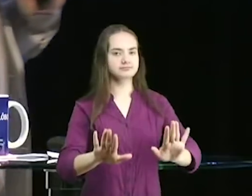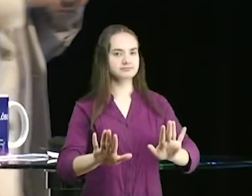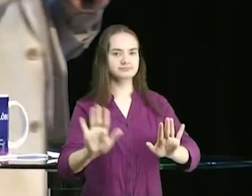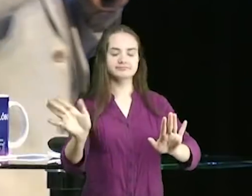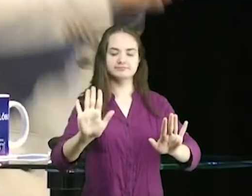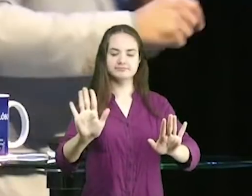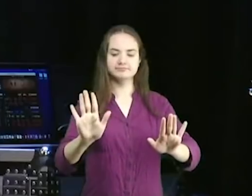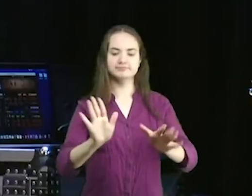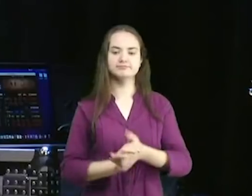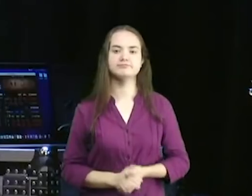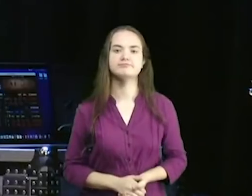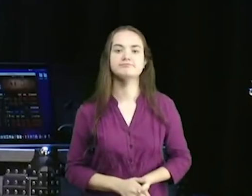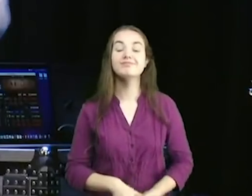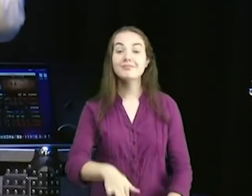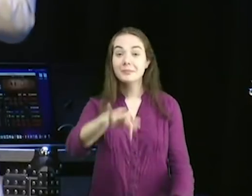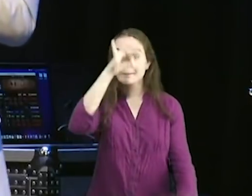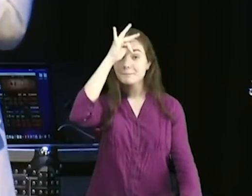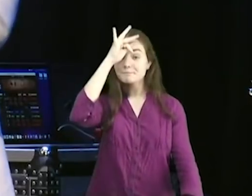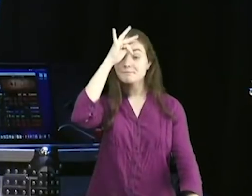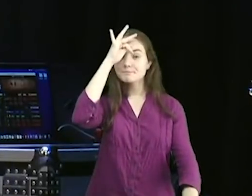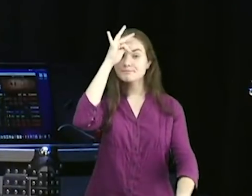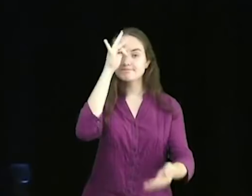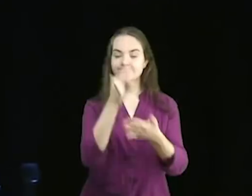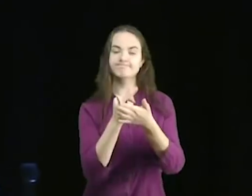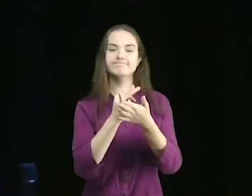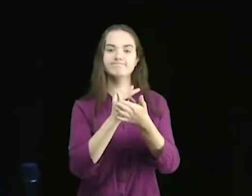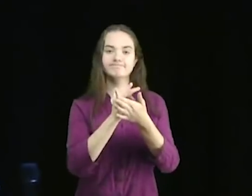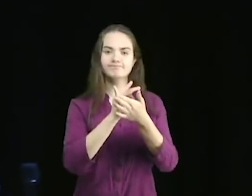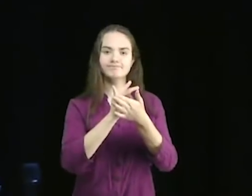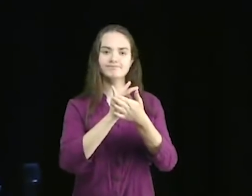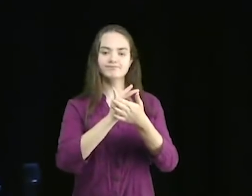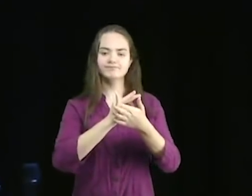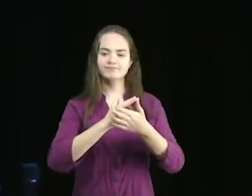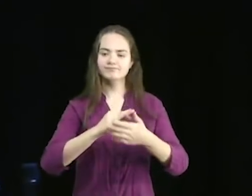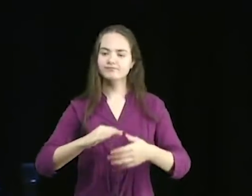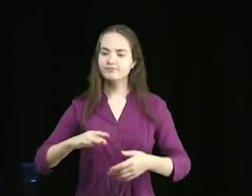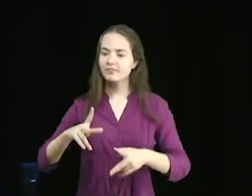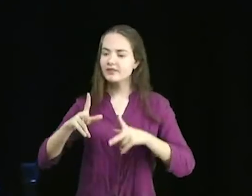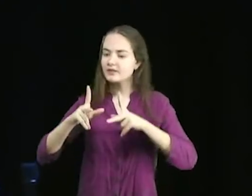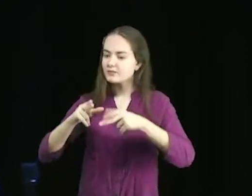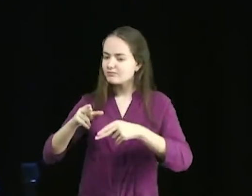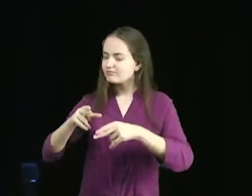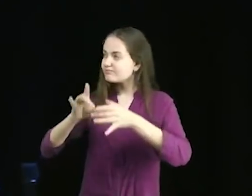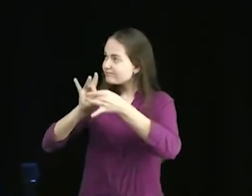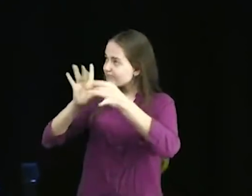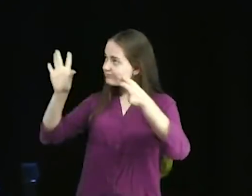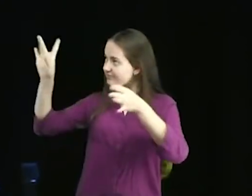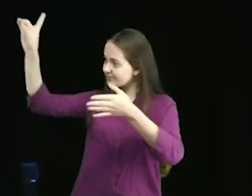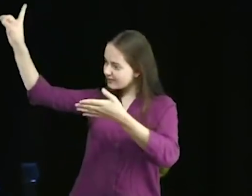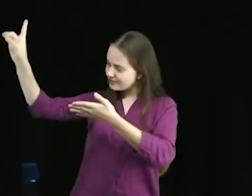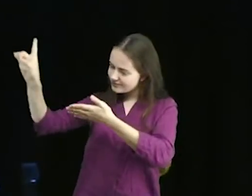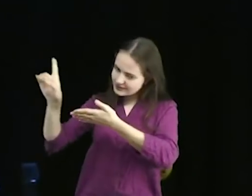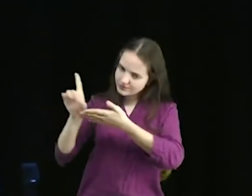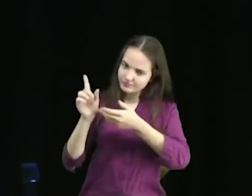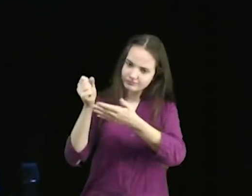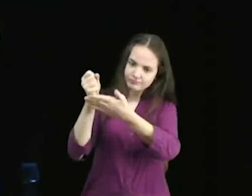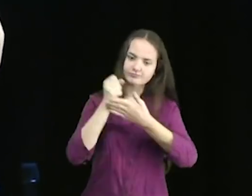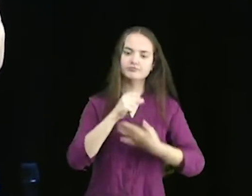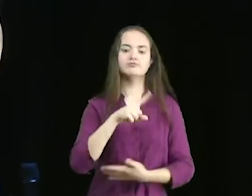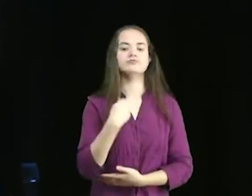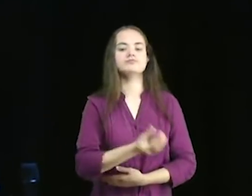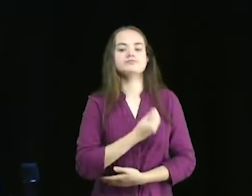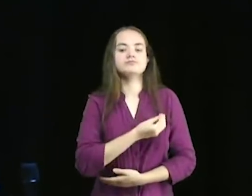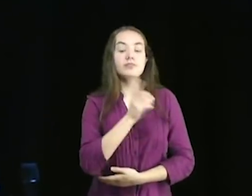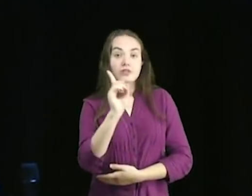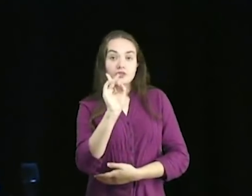A reação com fé é que vai mover o poder de Deus em favor da nossa vida. A gente só vai